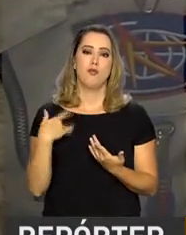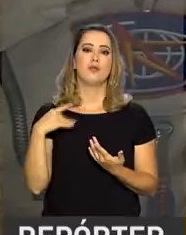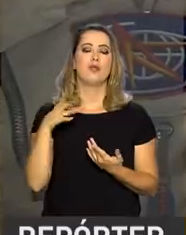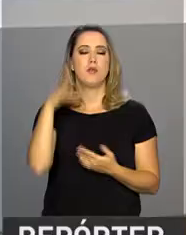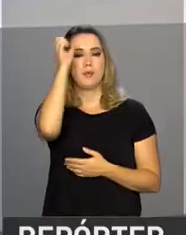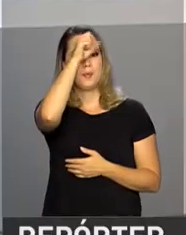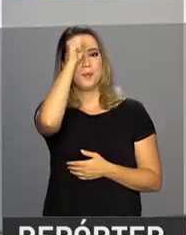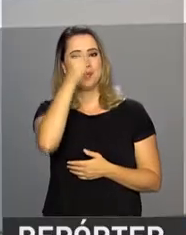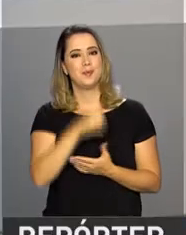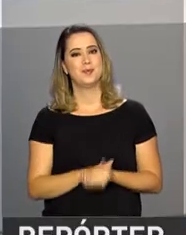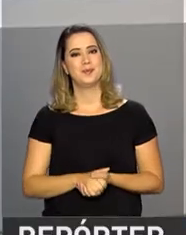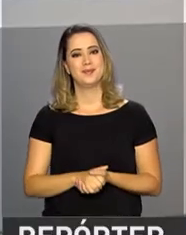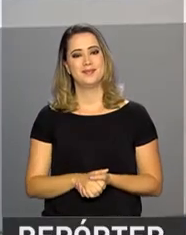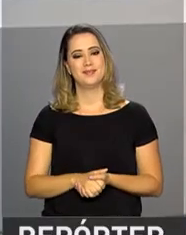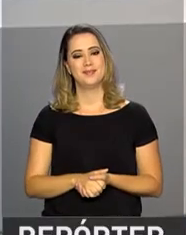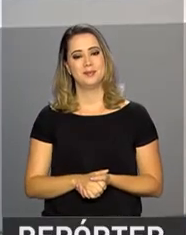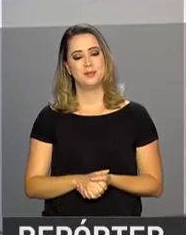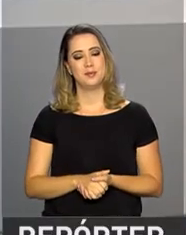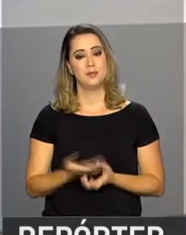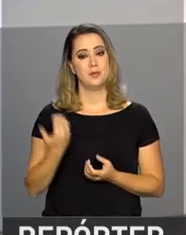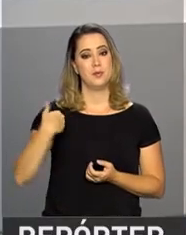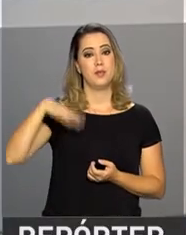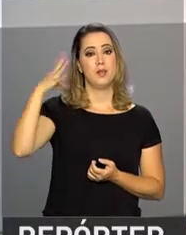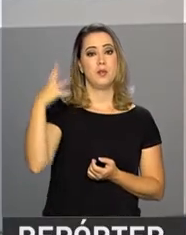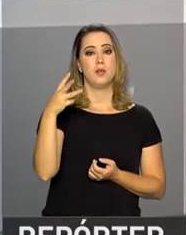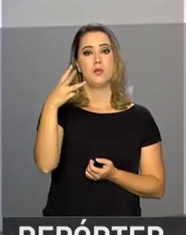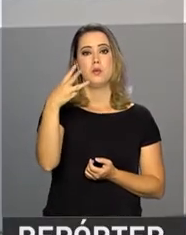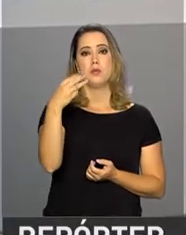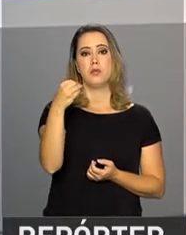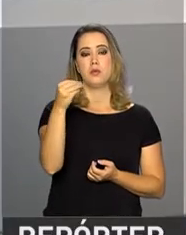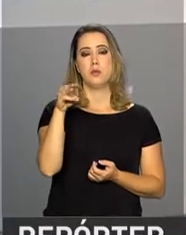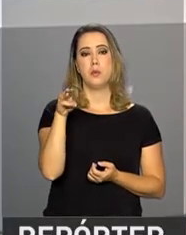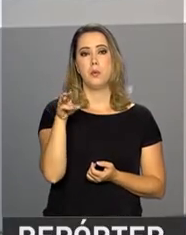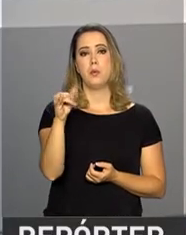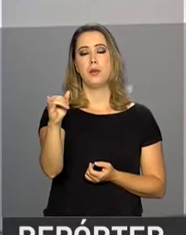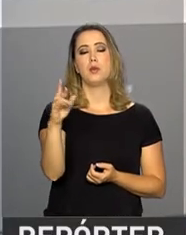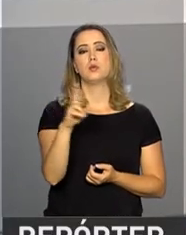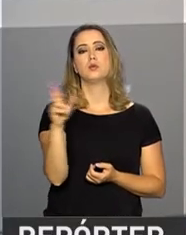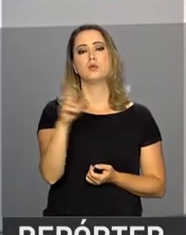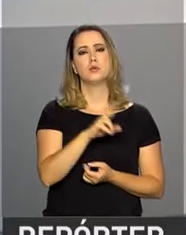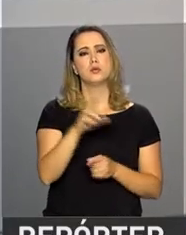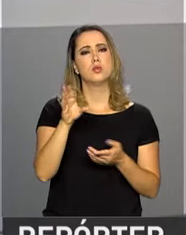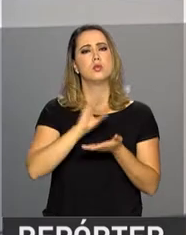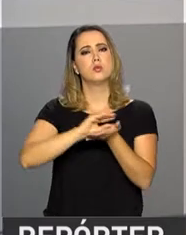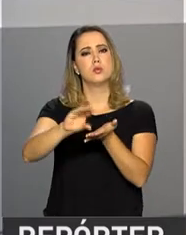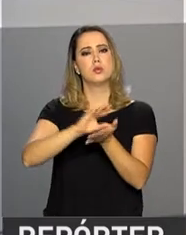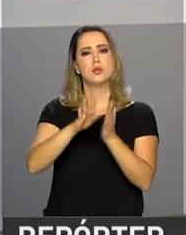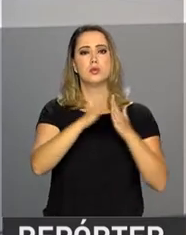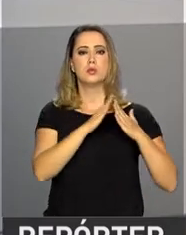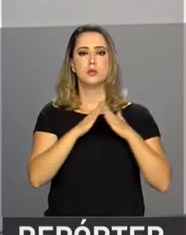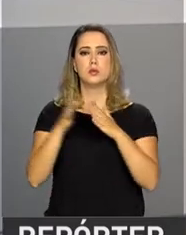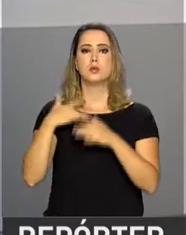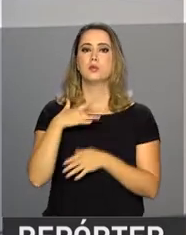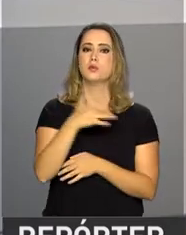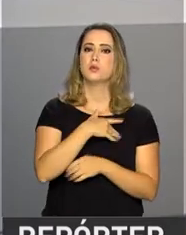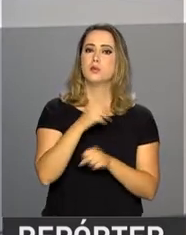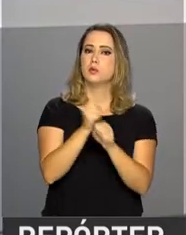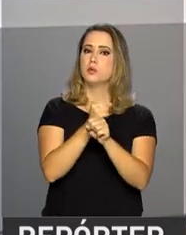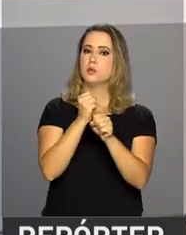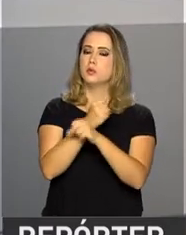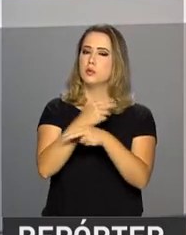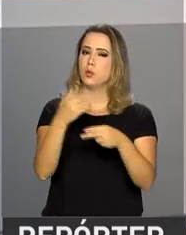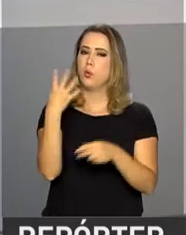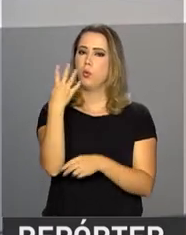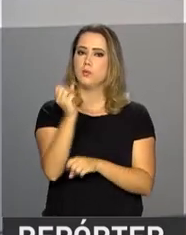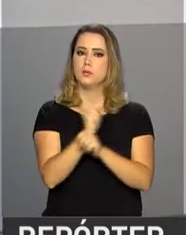bastante. Mais de 300 bilhões de reais serão investidos em habitação, saneamento e infraestrutura nos